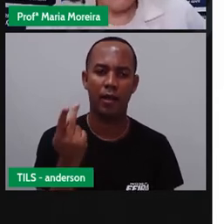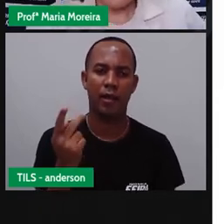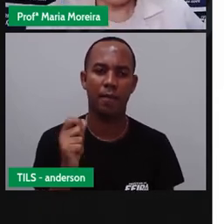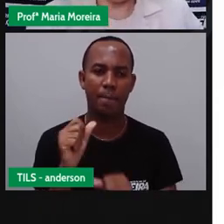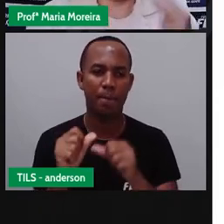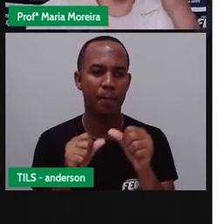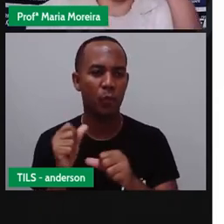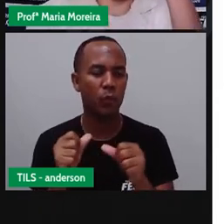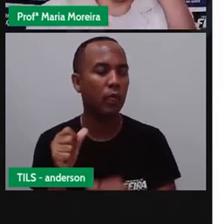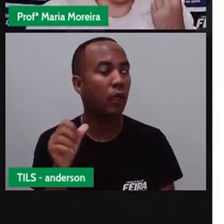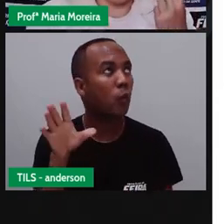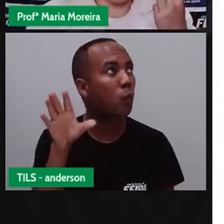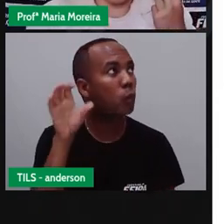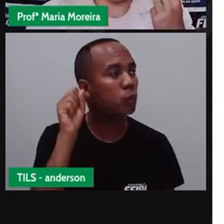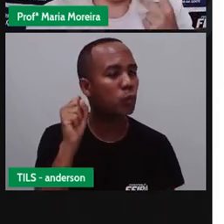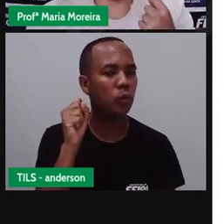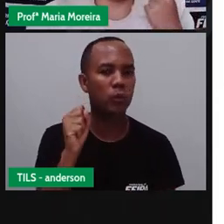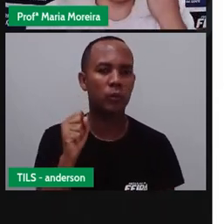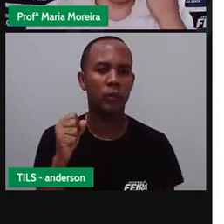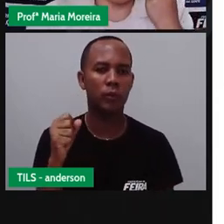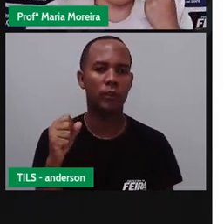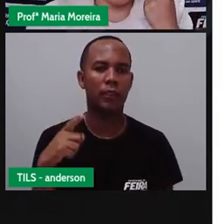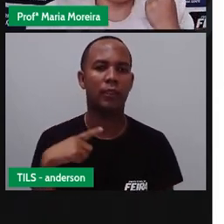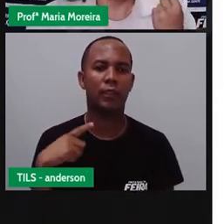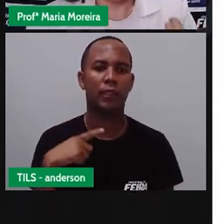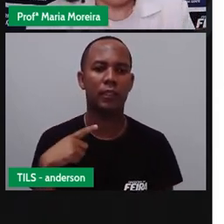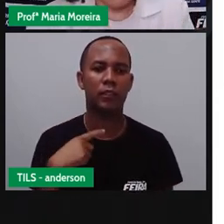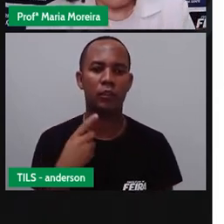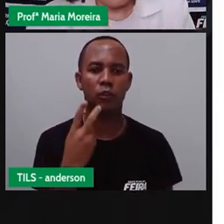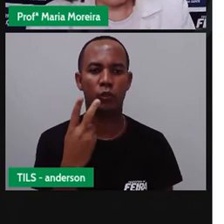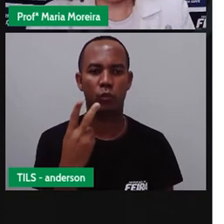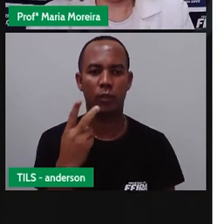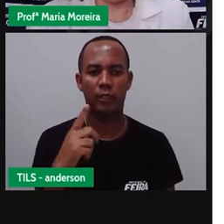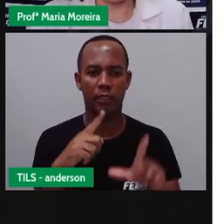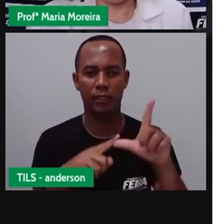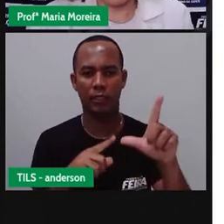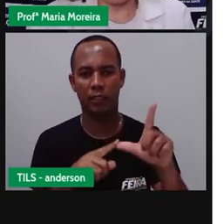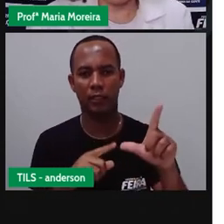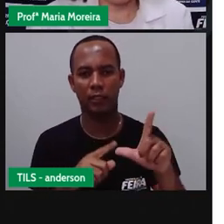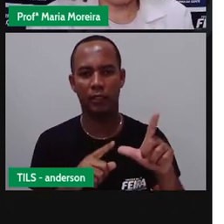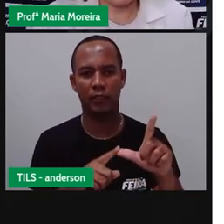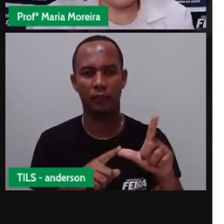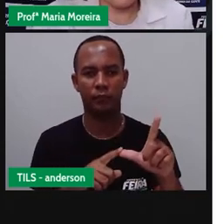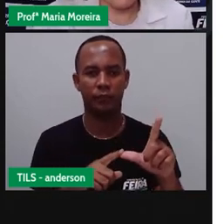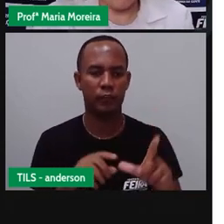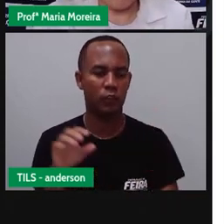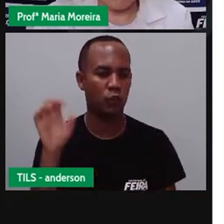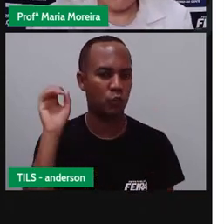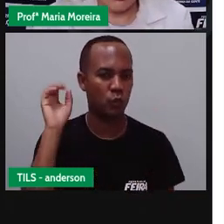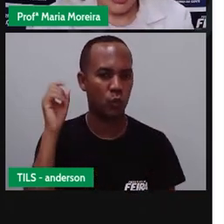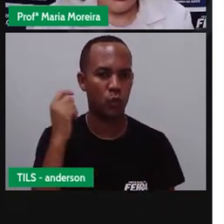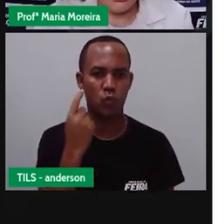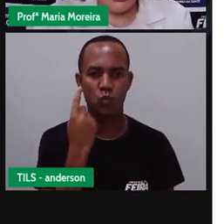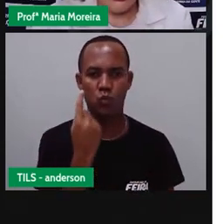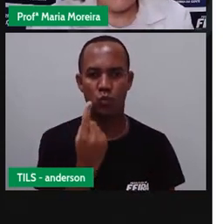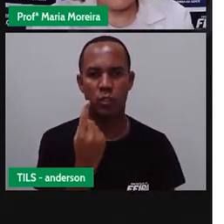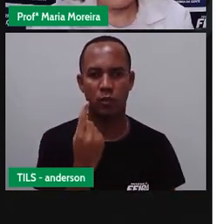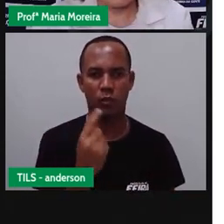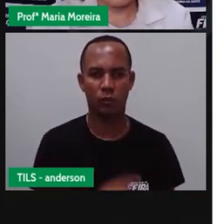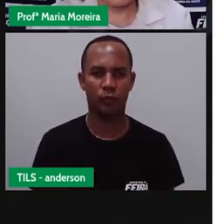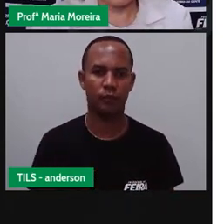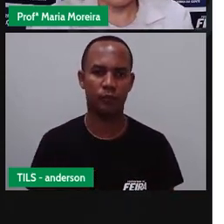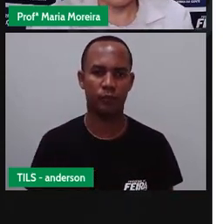som então eu vou ter duas letras o único som isso aí é o que é um dígrafo tá